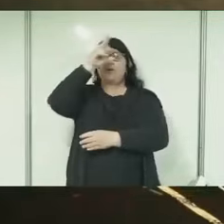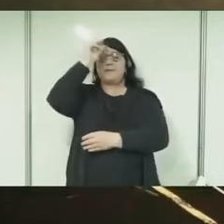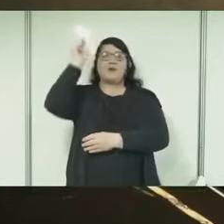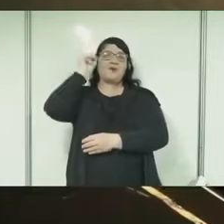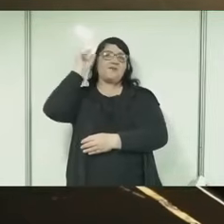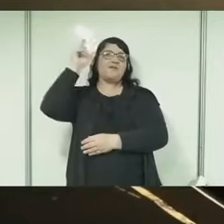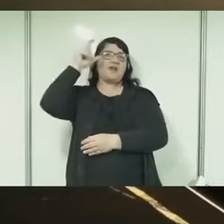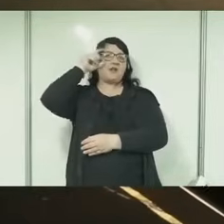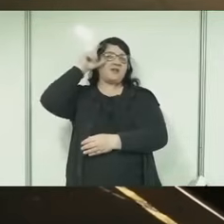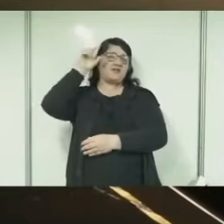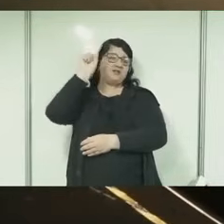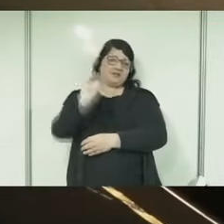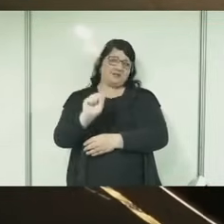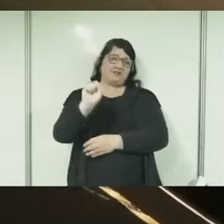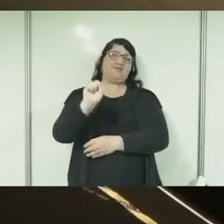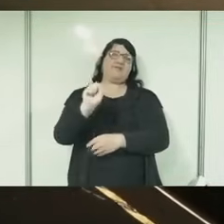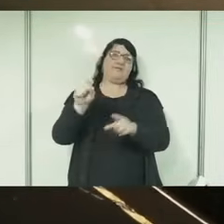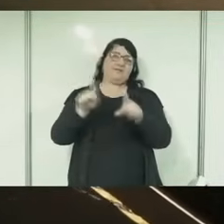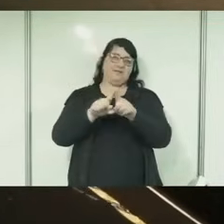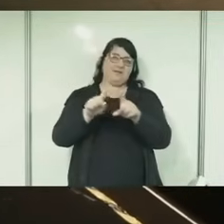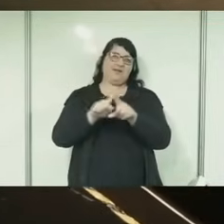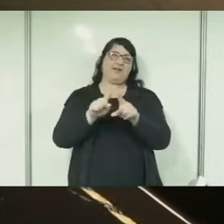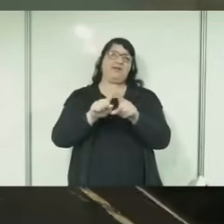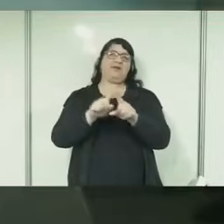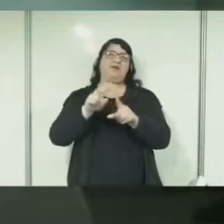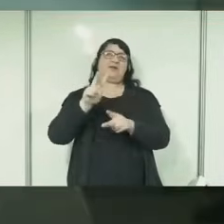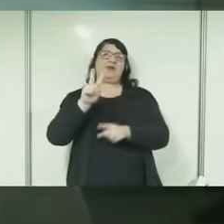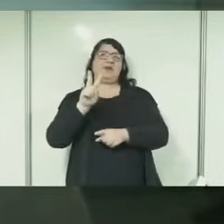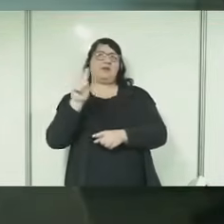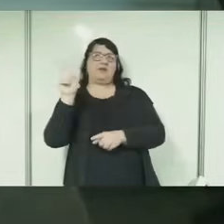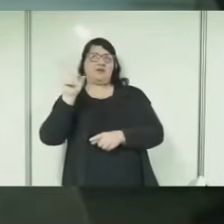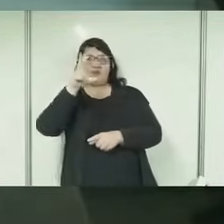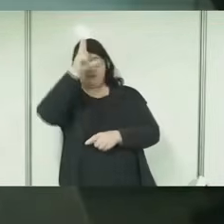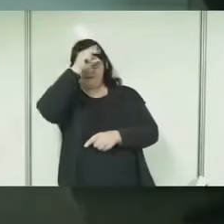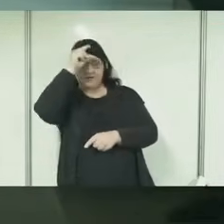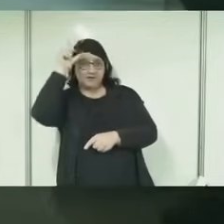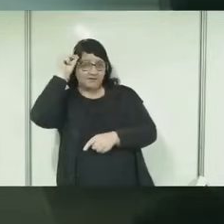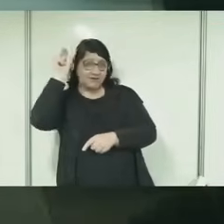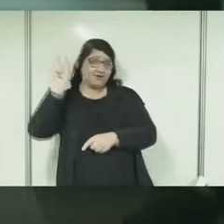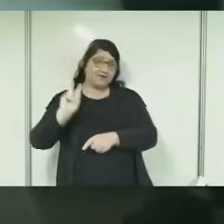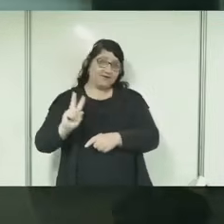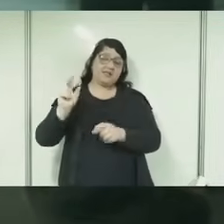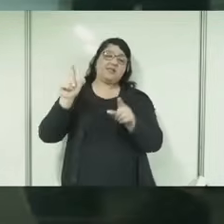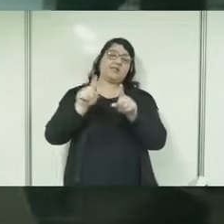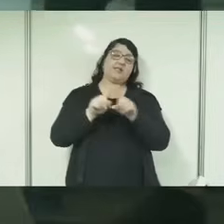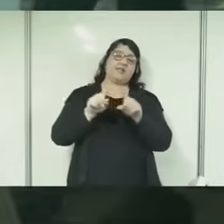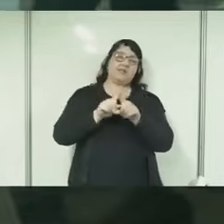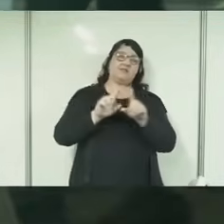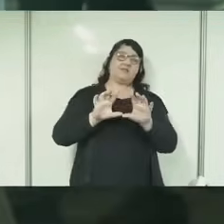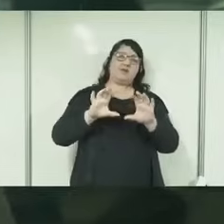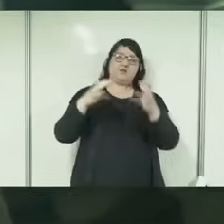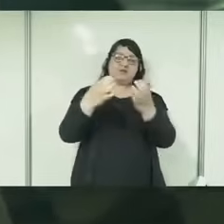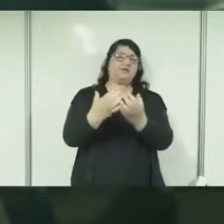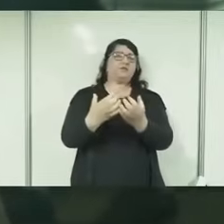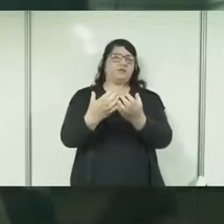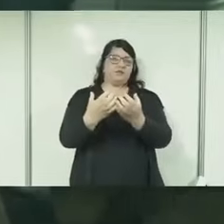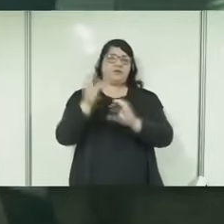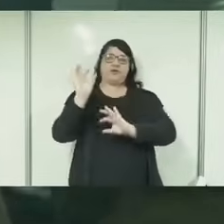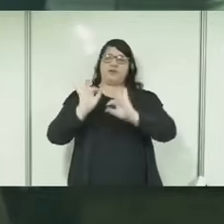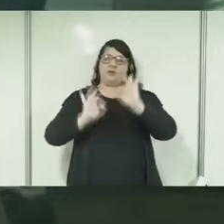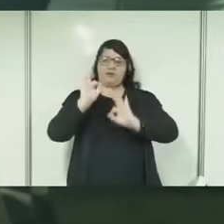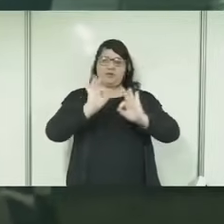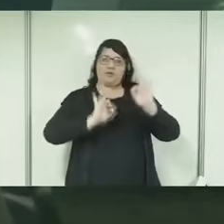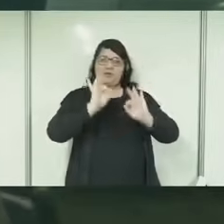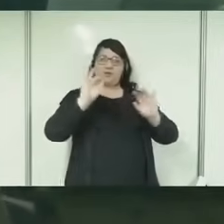Garanhuns, vice-prefeito, vereadores, toda a equipe aqui do Festival Viva Jesus.